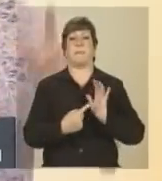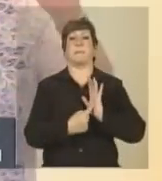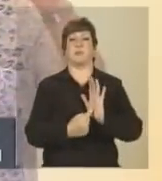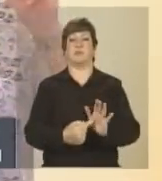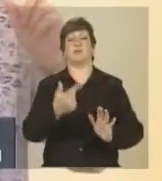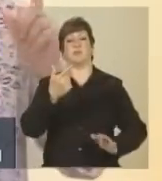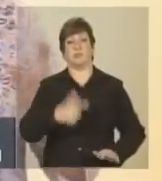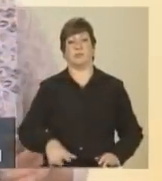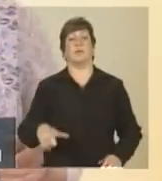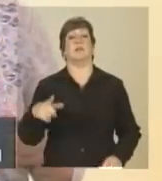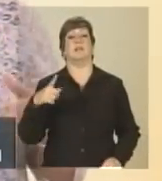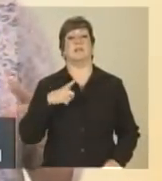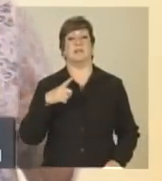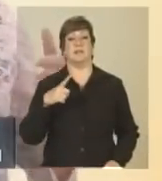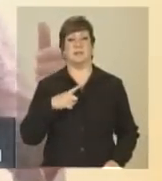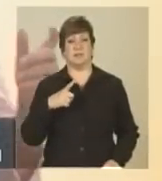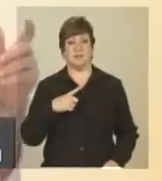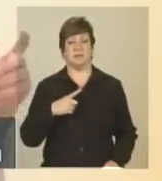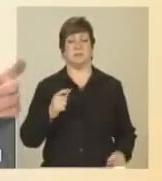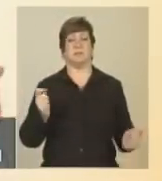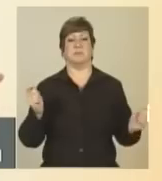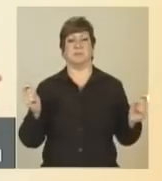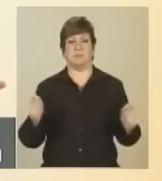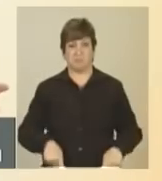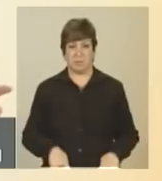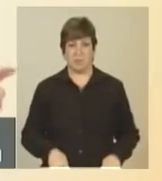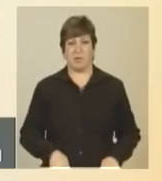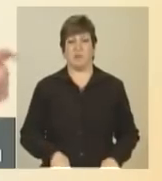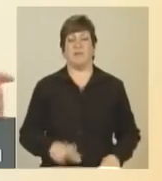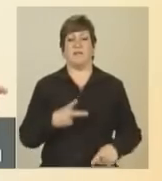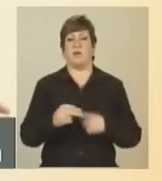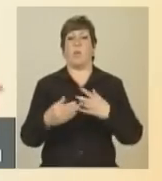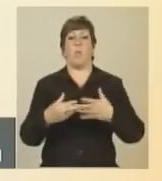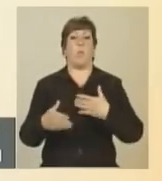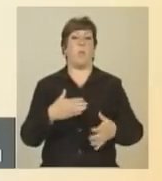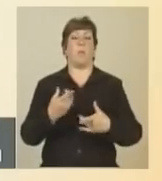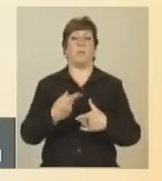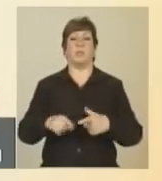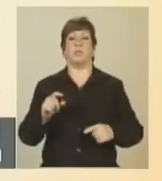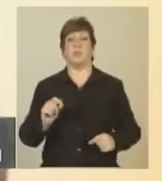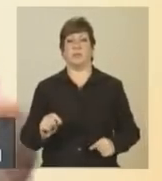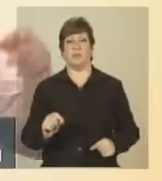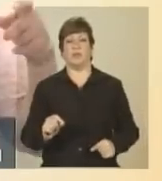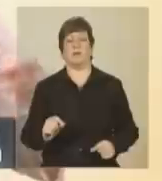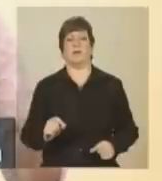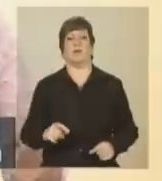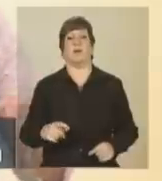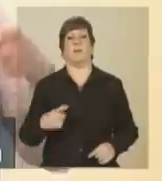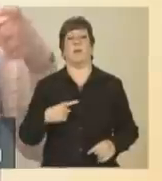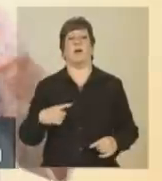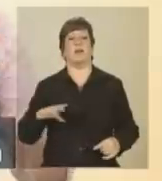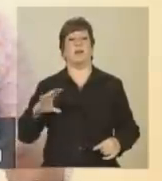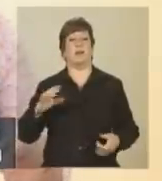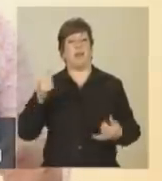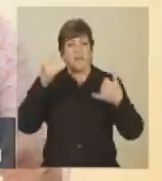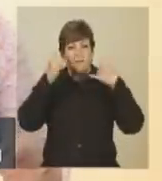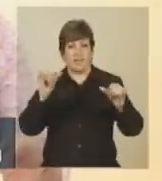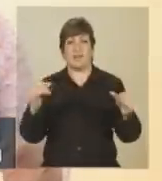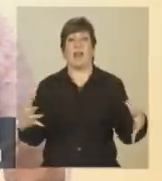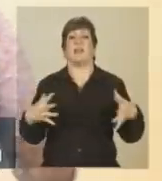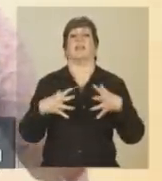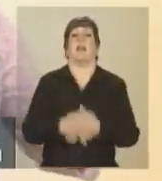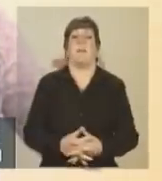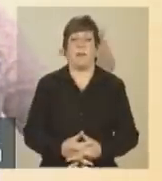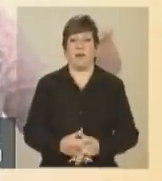que está acima de certas questões menores que têm sido obstáculo para o